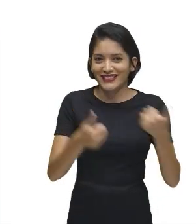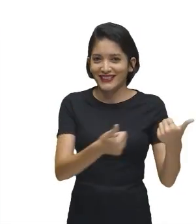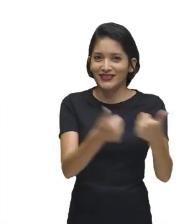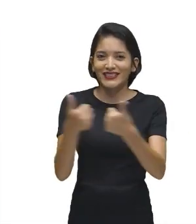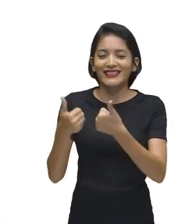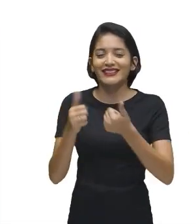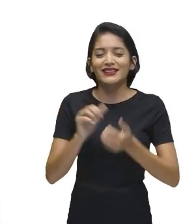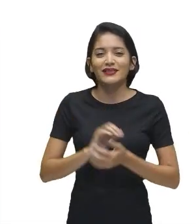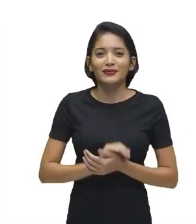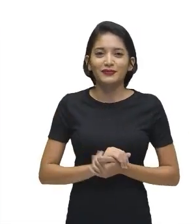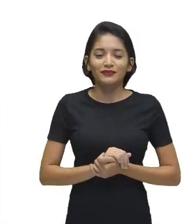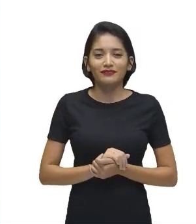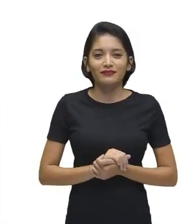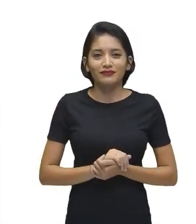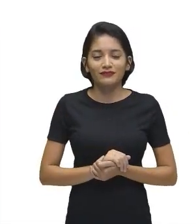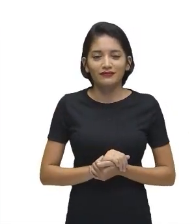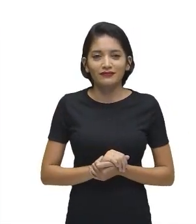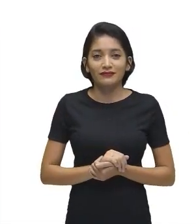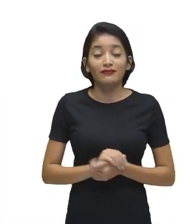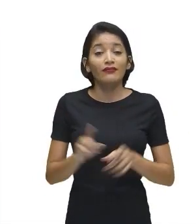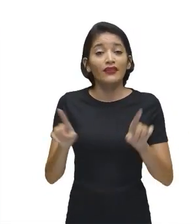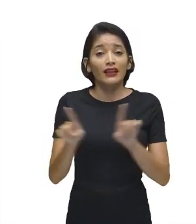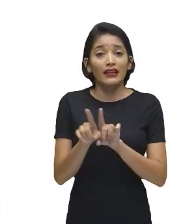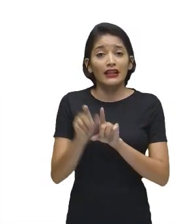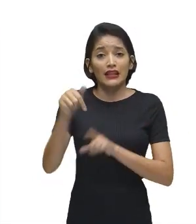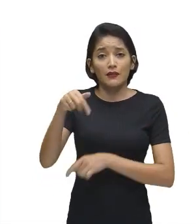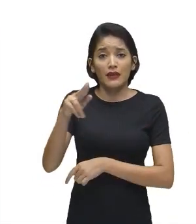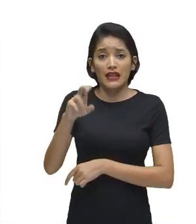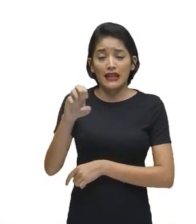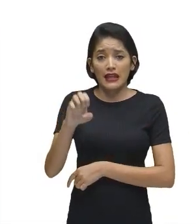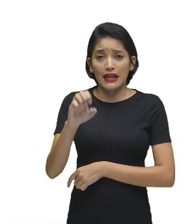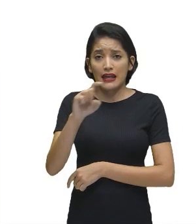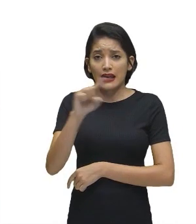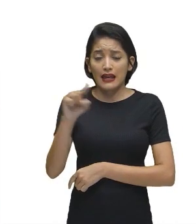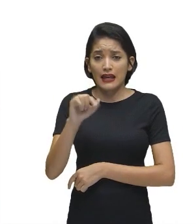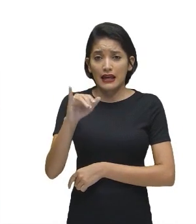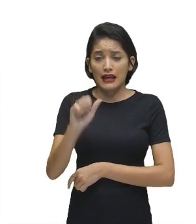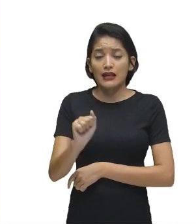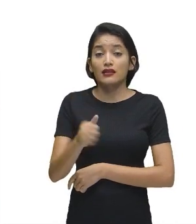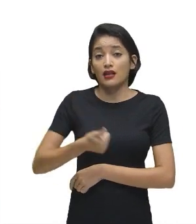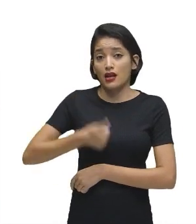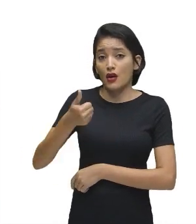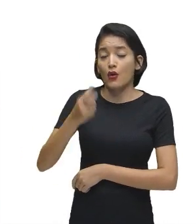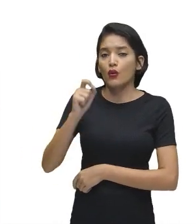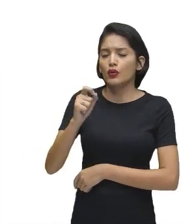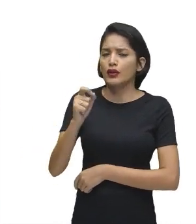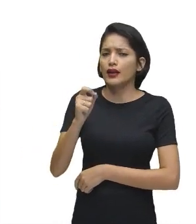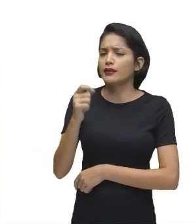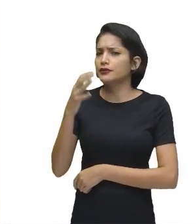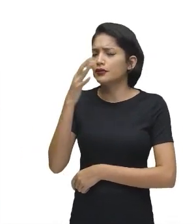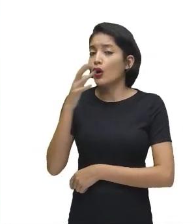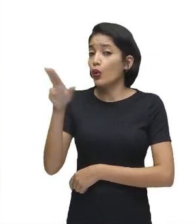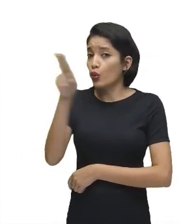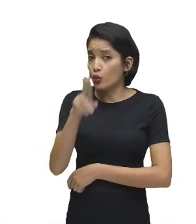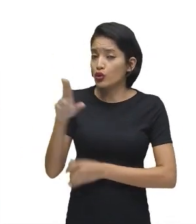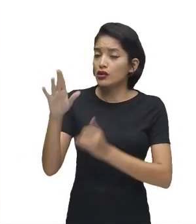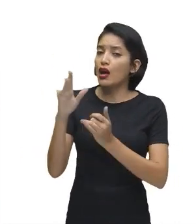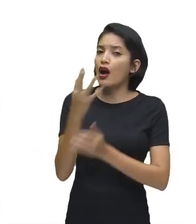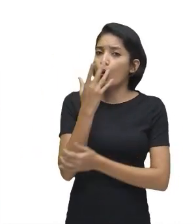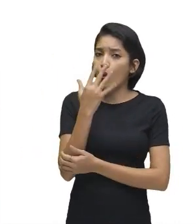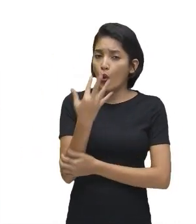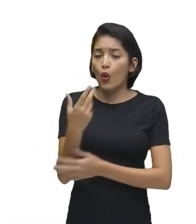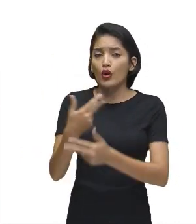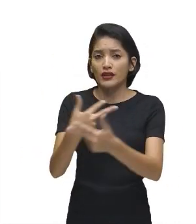Vitória. A Kessia respondeu a questão 1, impressionismo, uso de cores decompostas